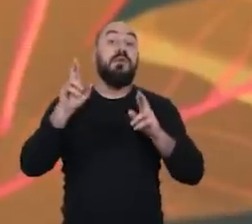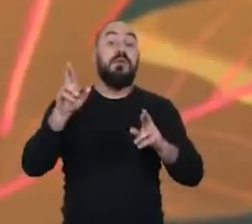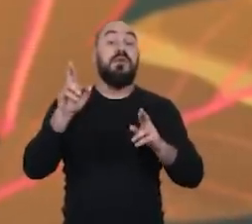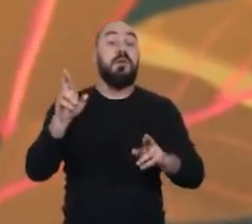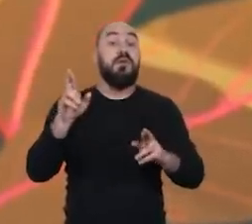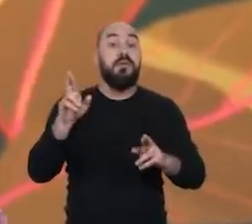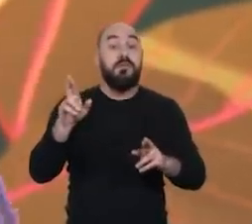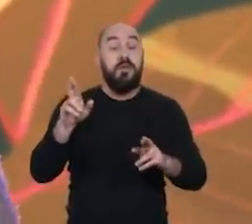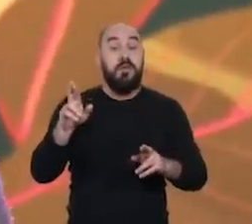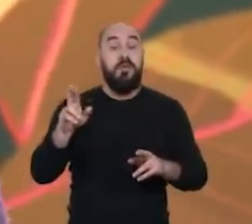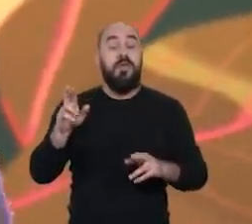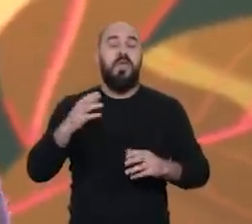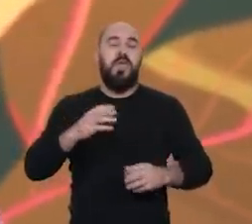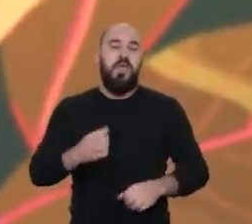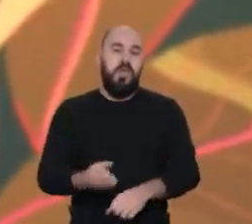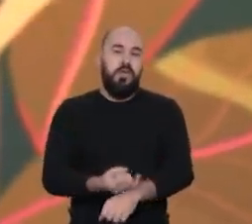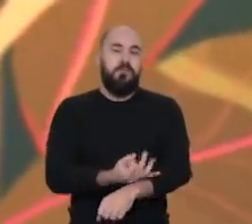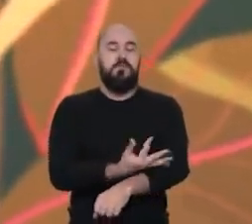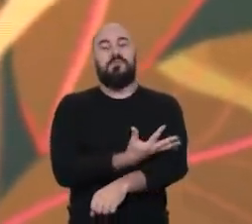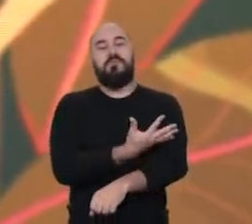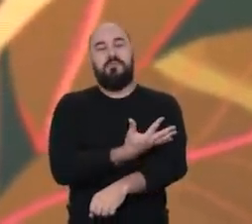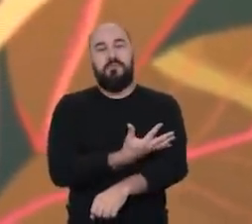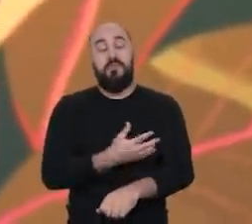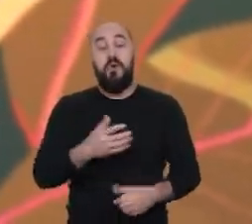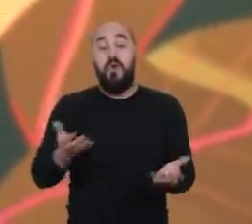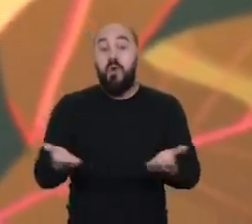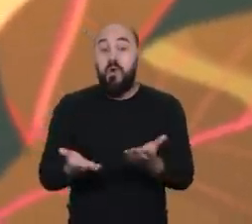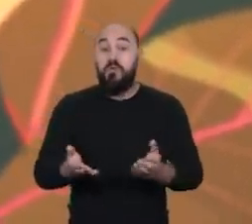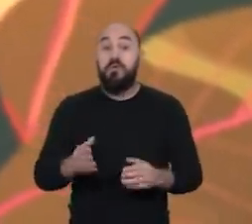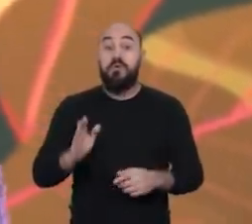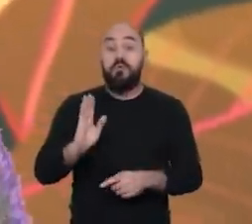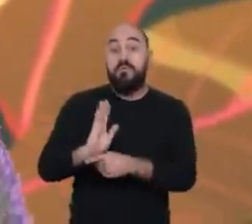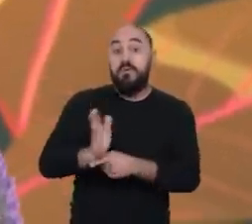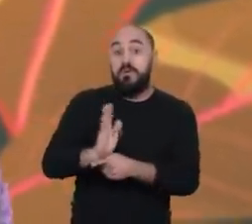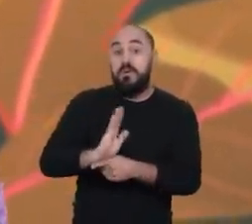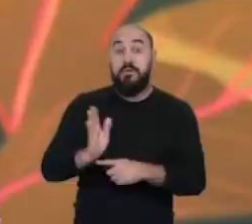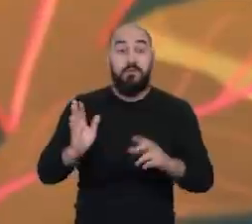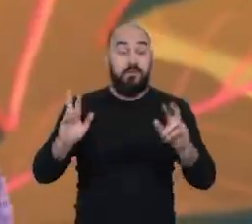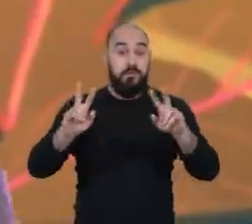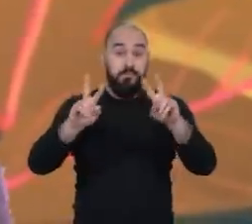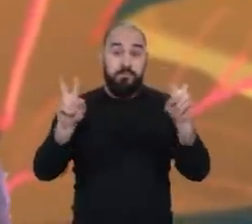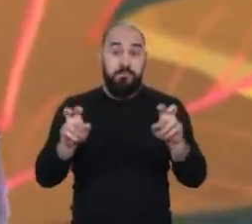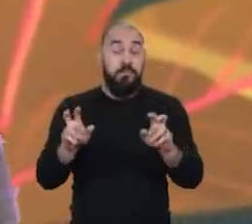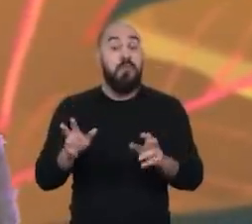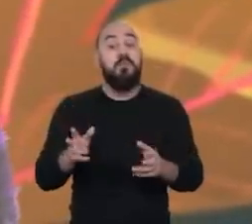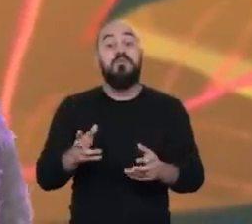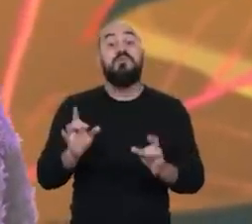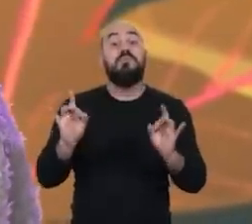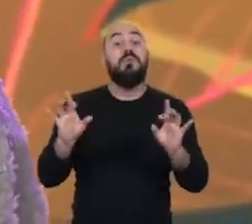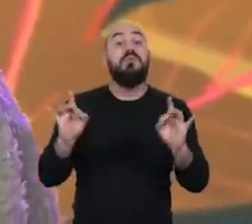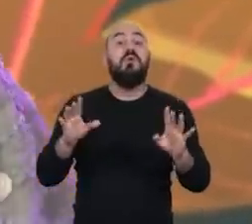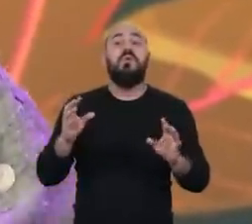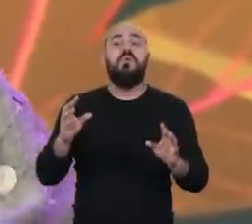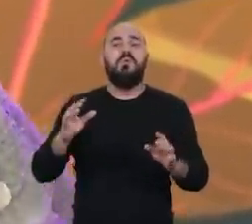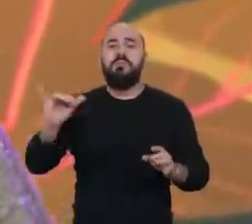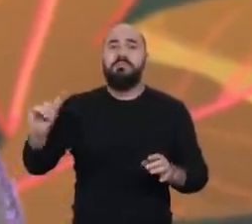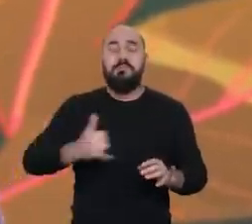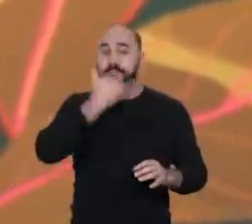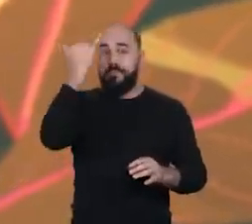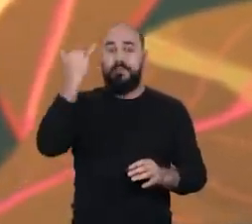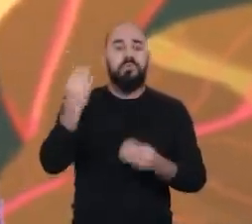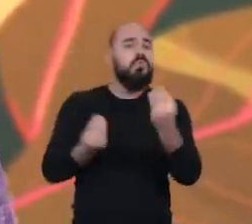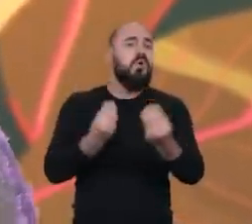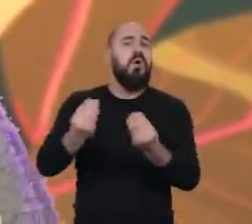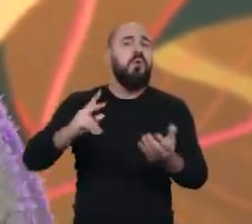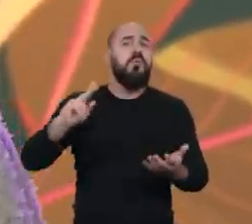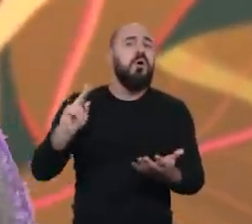Emoções. E olha, nesse episódio todo especial, nós vamos falar sobre tragédias. Como você reagiria a um grande